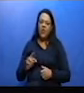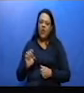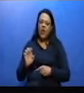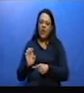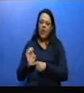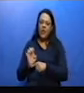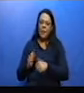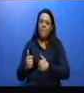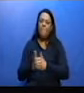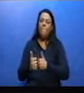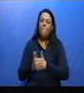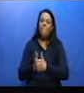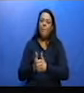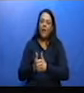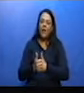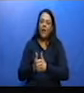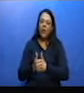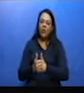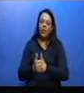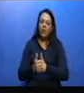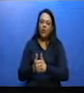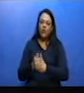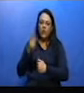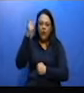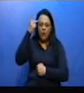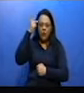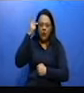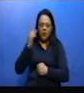estados vizinhos, certo?